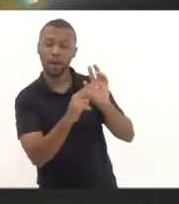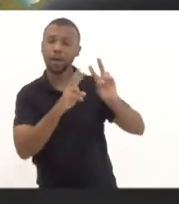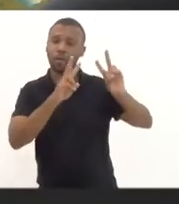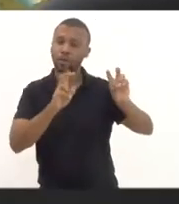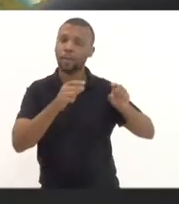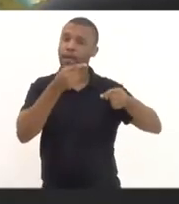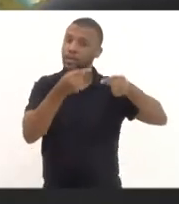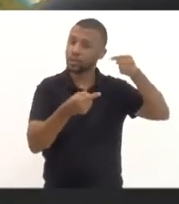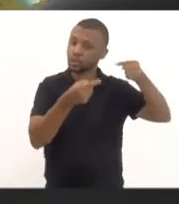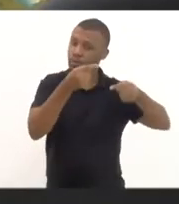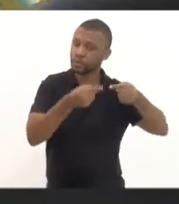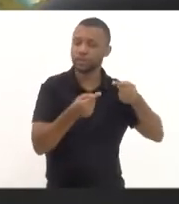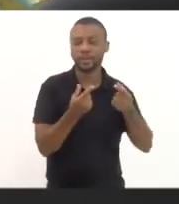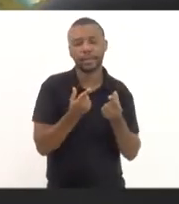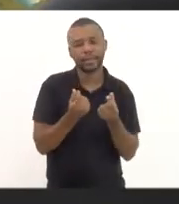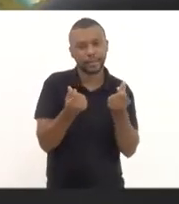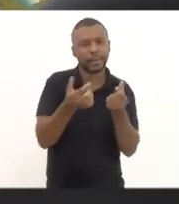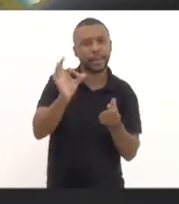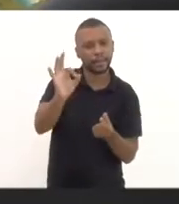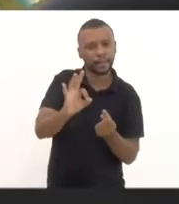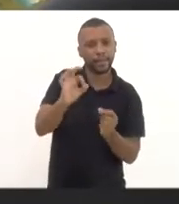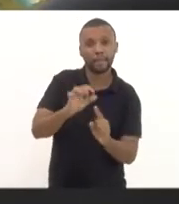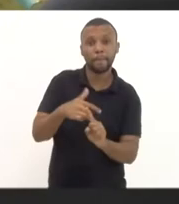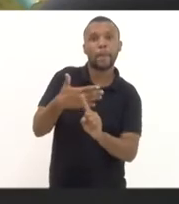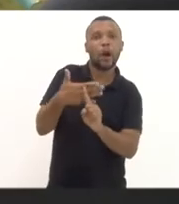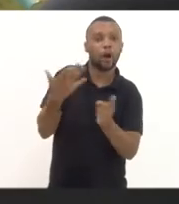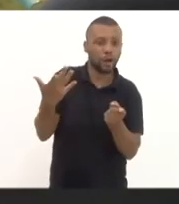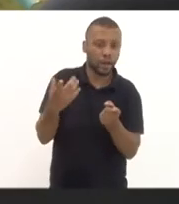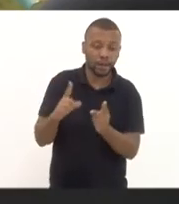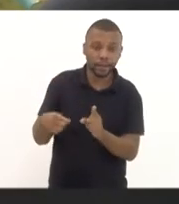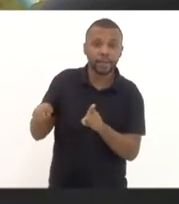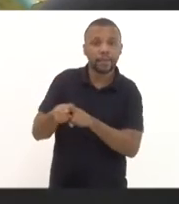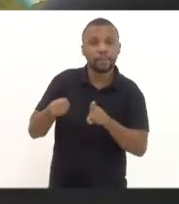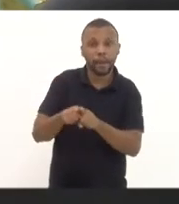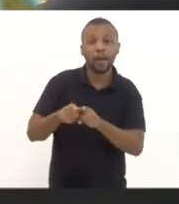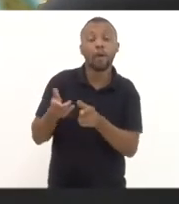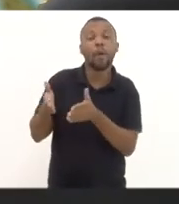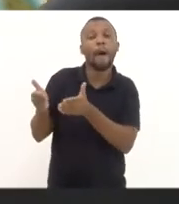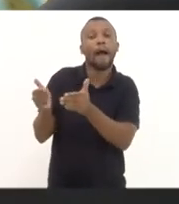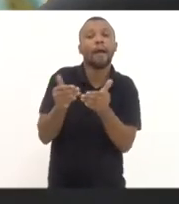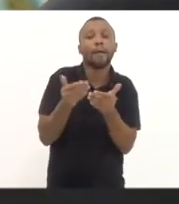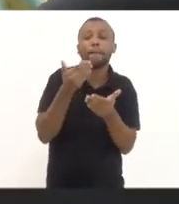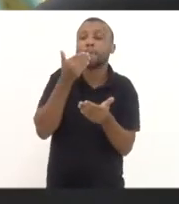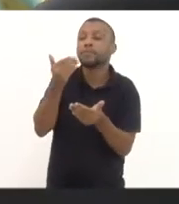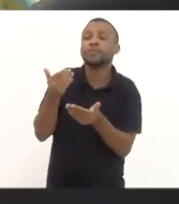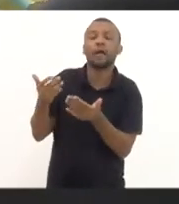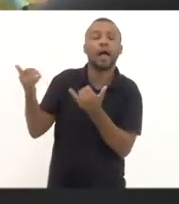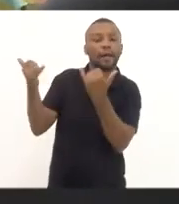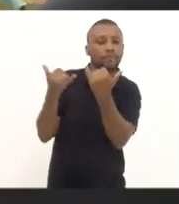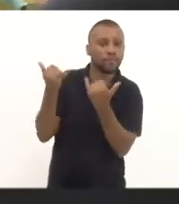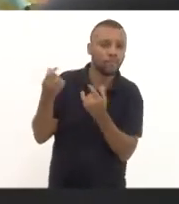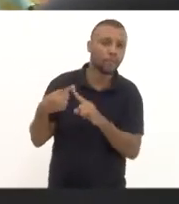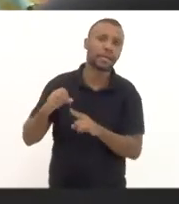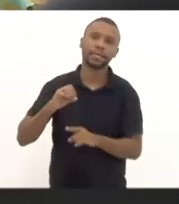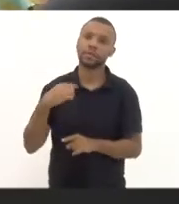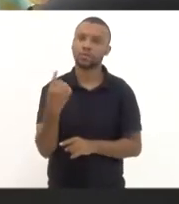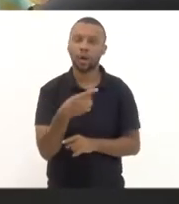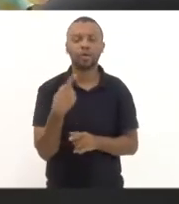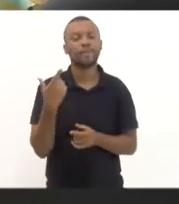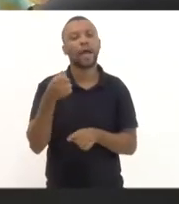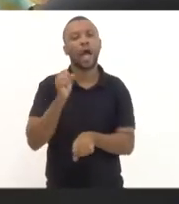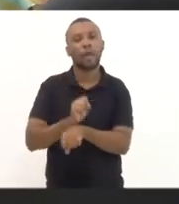discussão da tarifa e já os primeiros requerimentos de informação porque se a gente ficar esperando também a